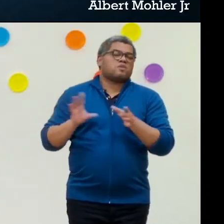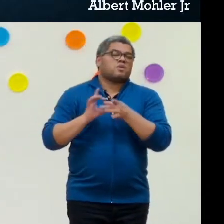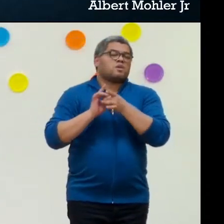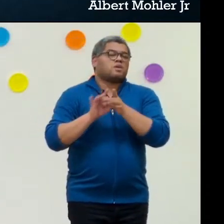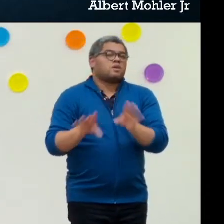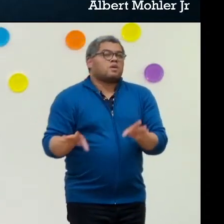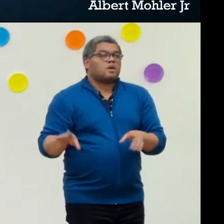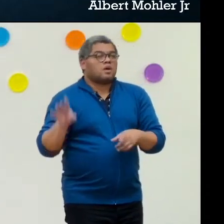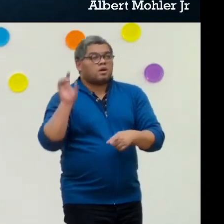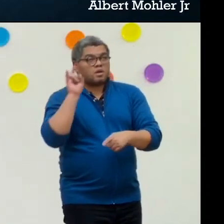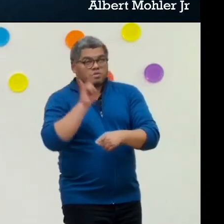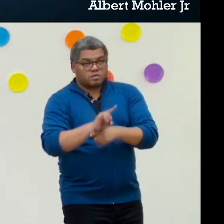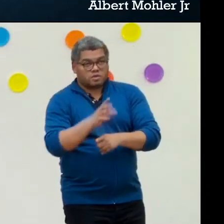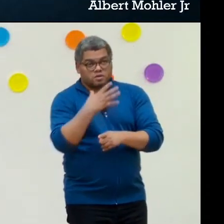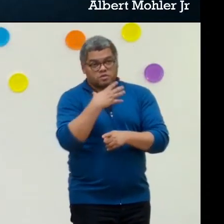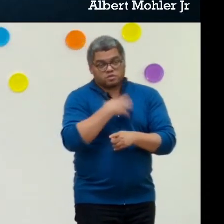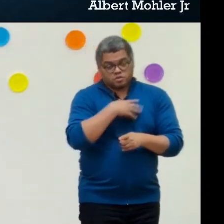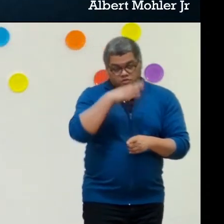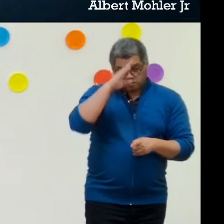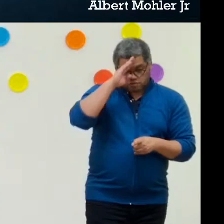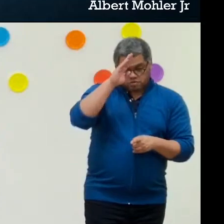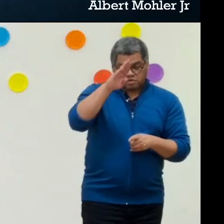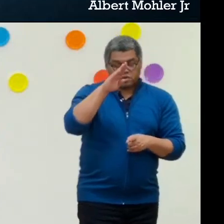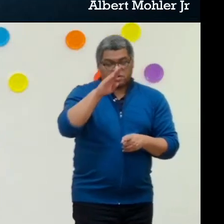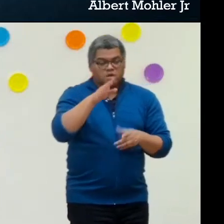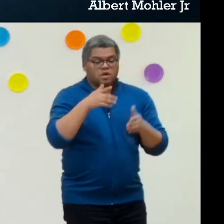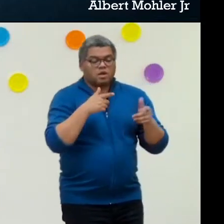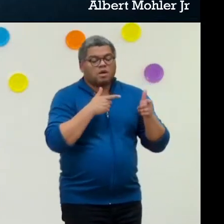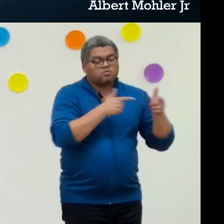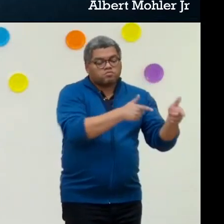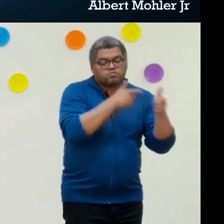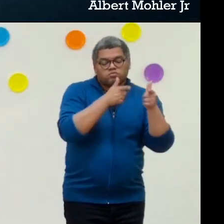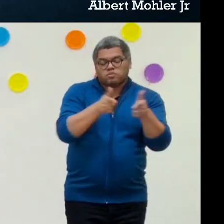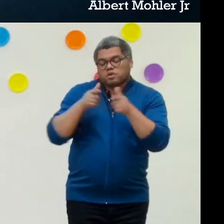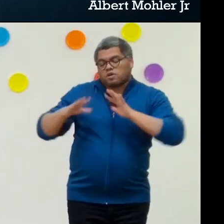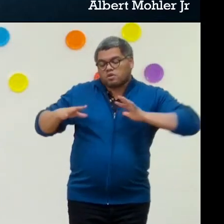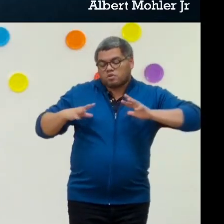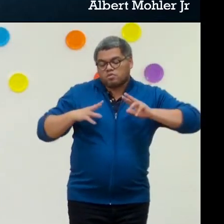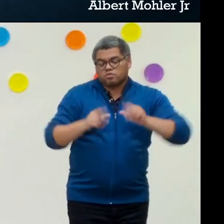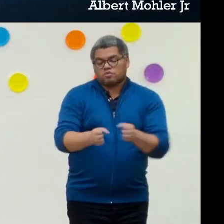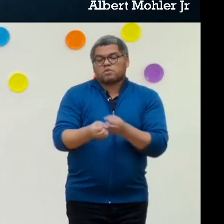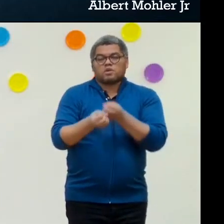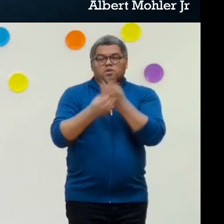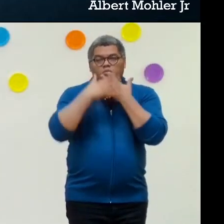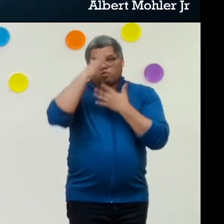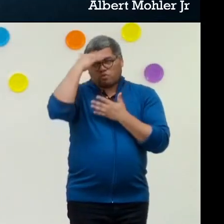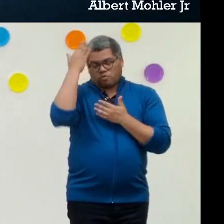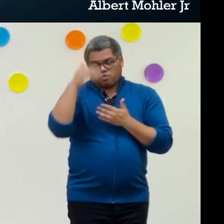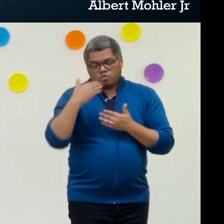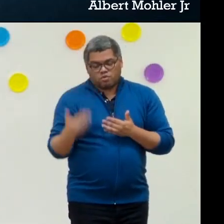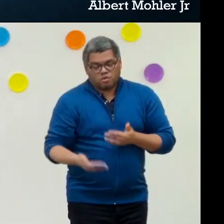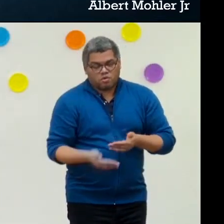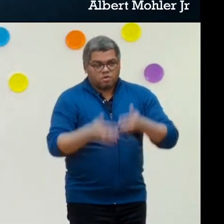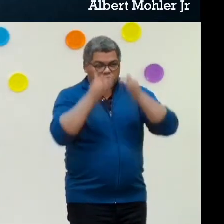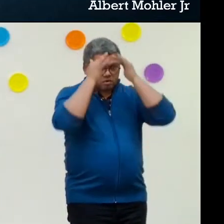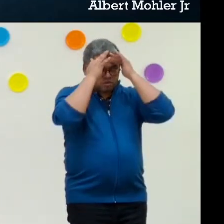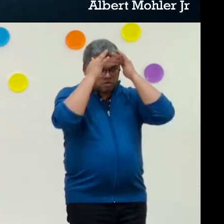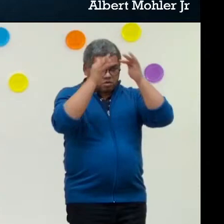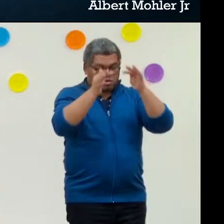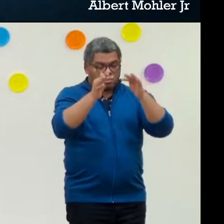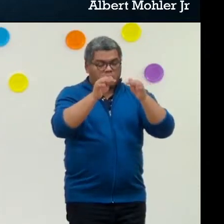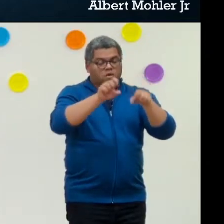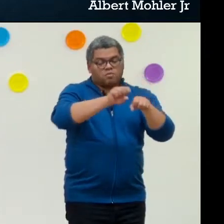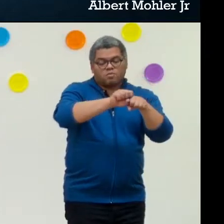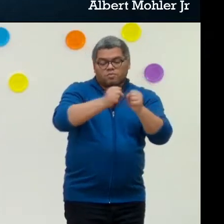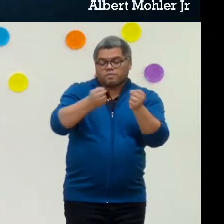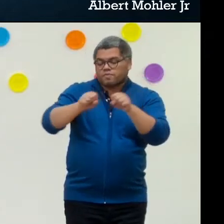modo primordial, ataca tudo que é honroso, bom, verdadeiro, fiel, rompendo laços e compromissos preciosos.